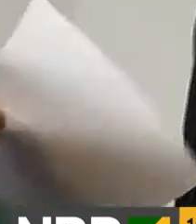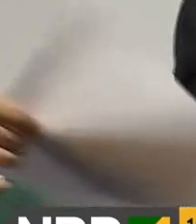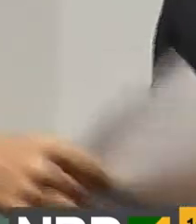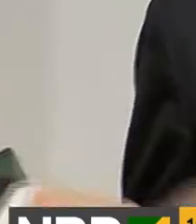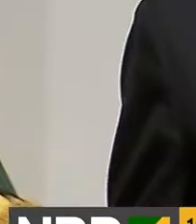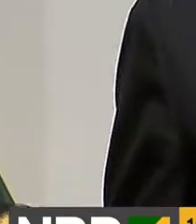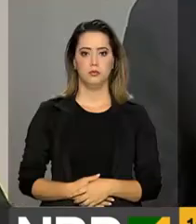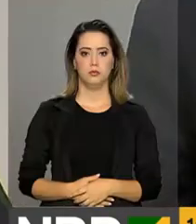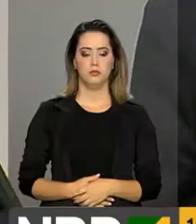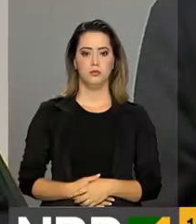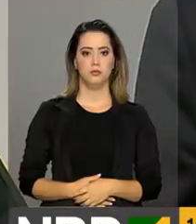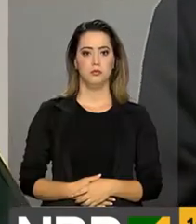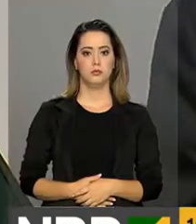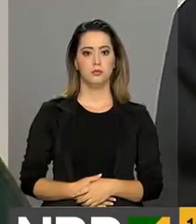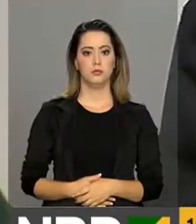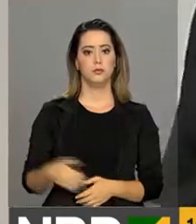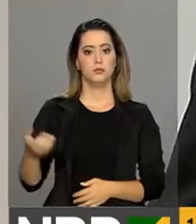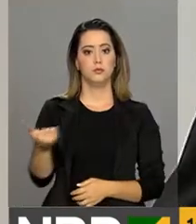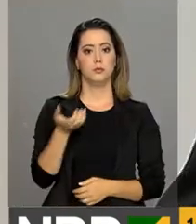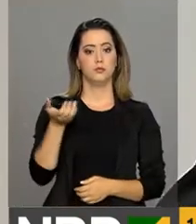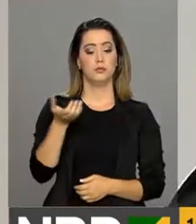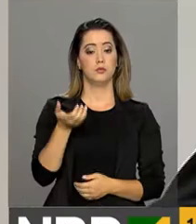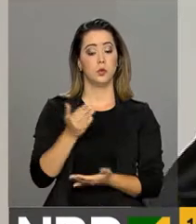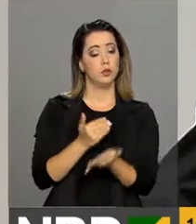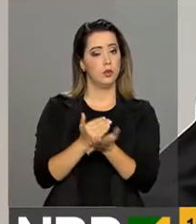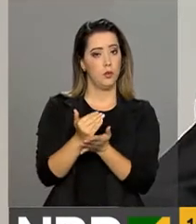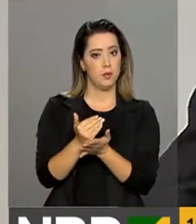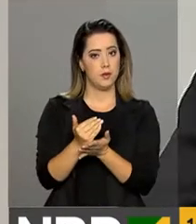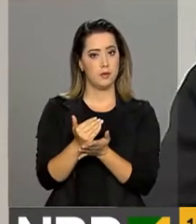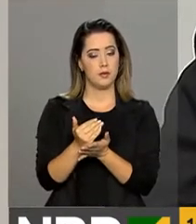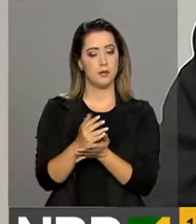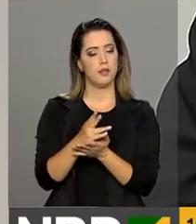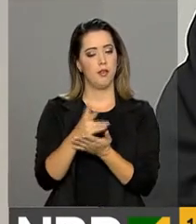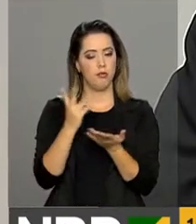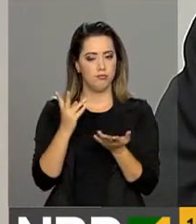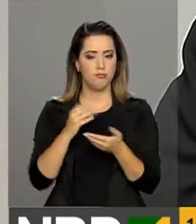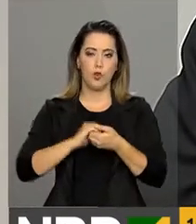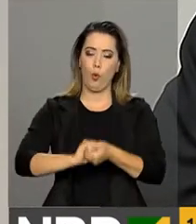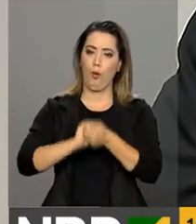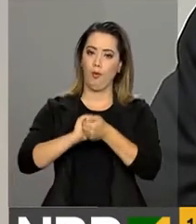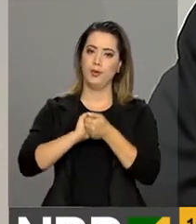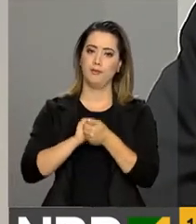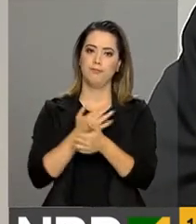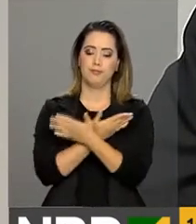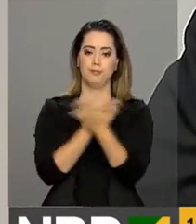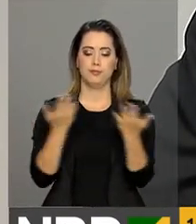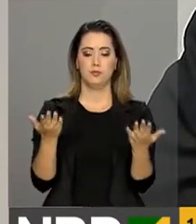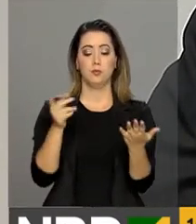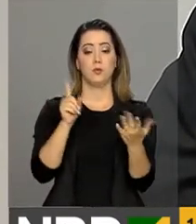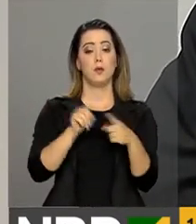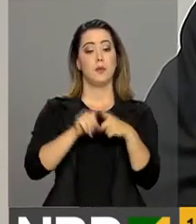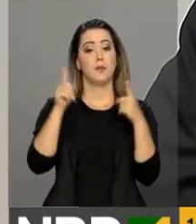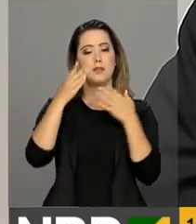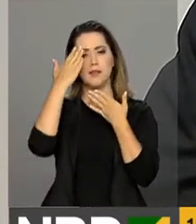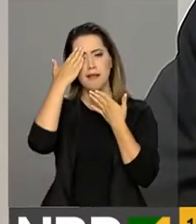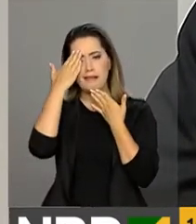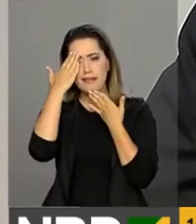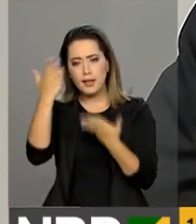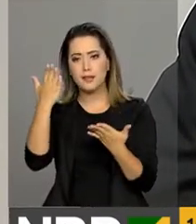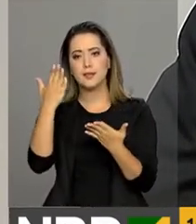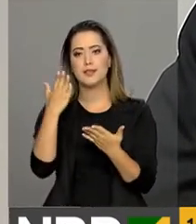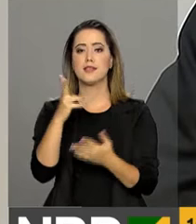bom eu eu quero eu quero começar naturalmente cumprimentando a todos mas agradecendo